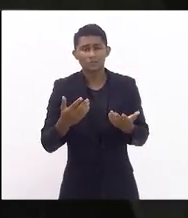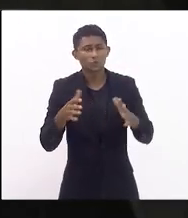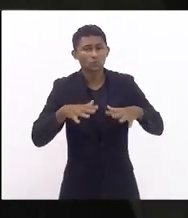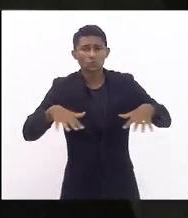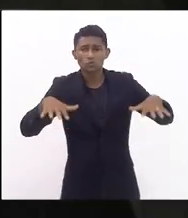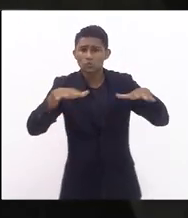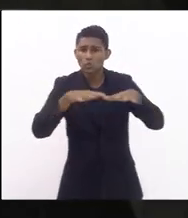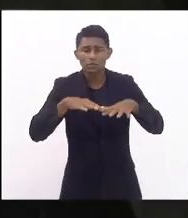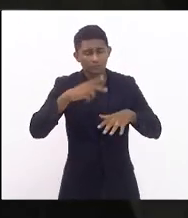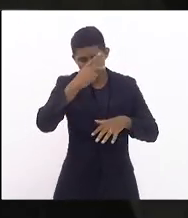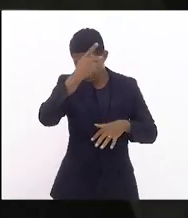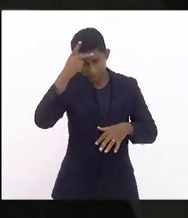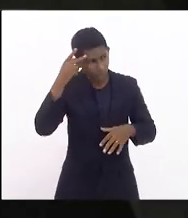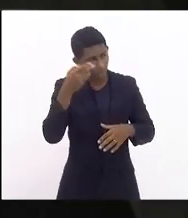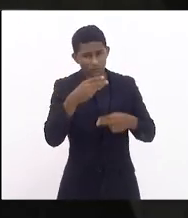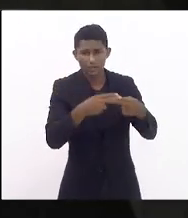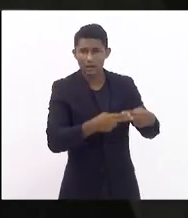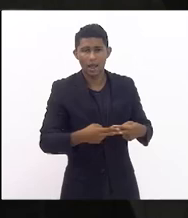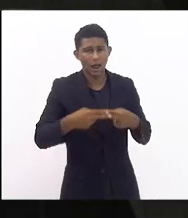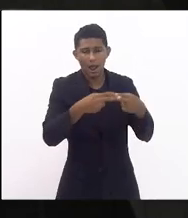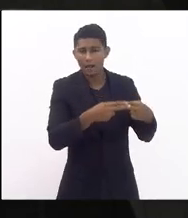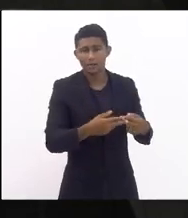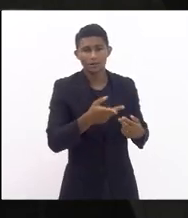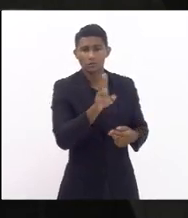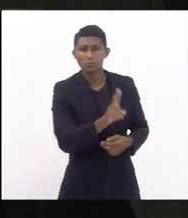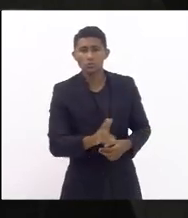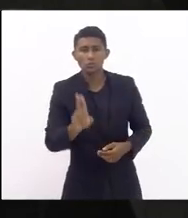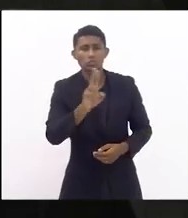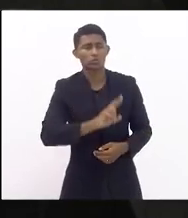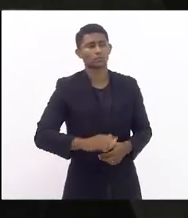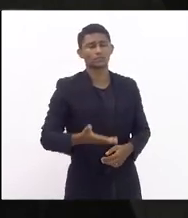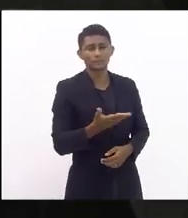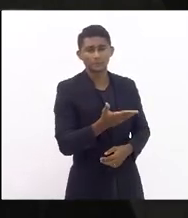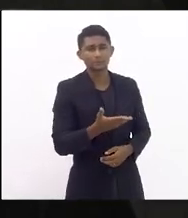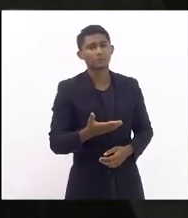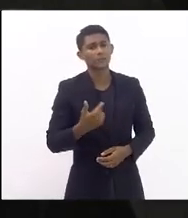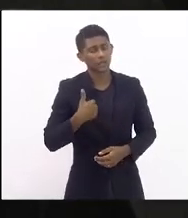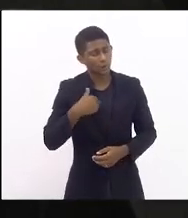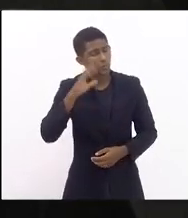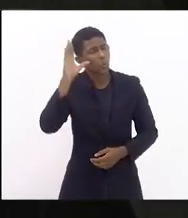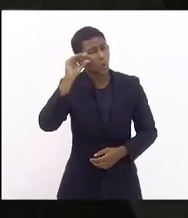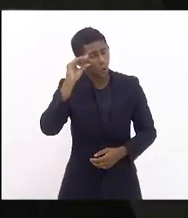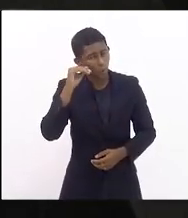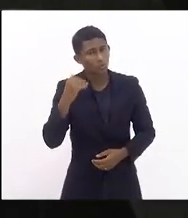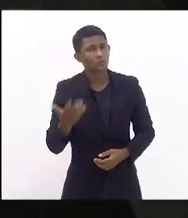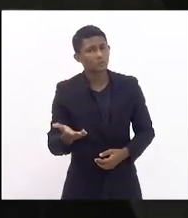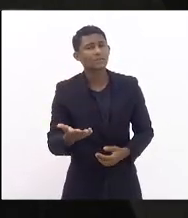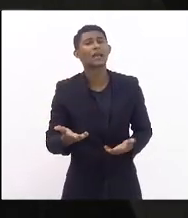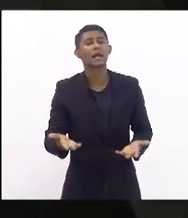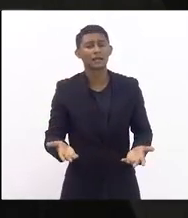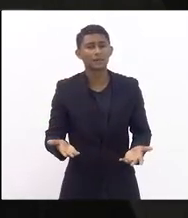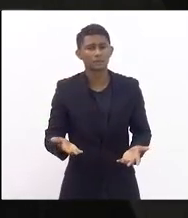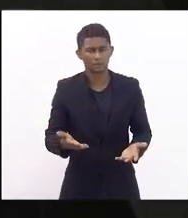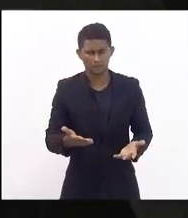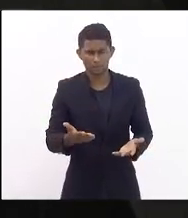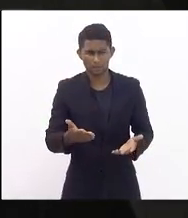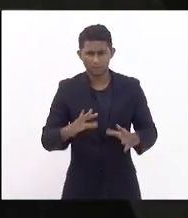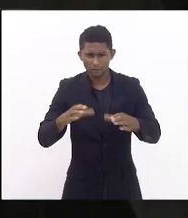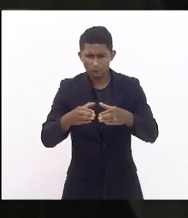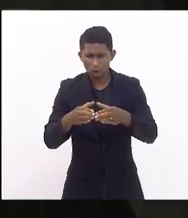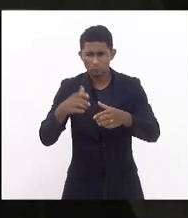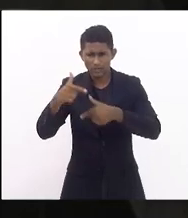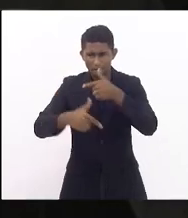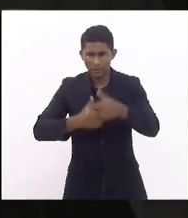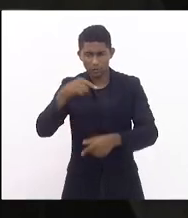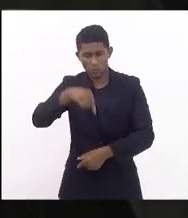do Rio de Janeiro, que é o modal ferroviário. Eu quero saber qual foi a categoria de trabalhadores e trabalhadoras